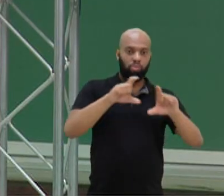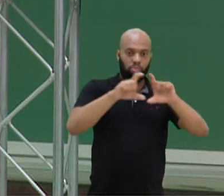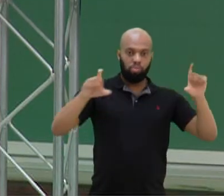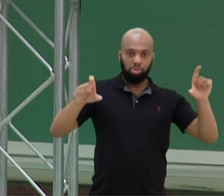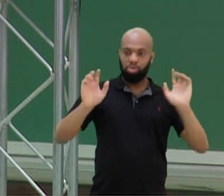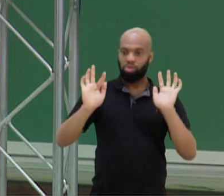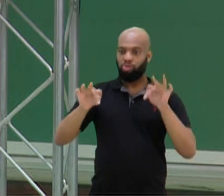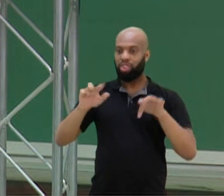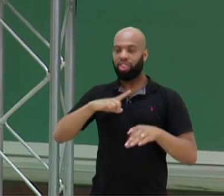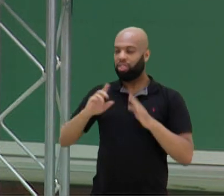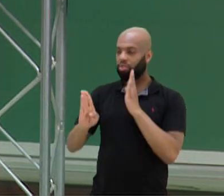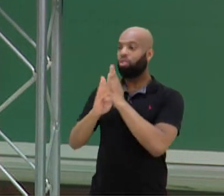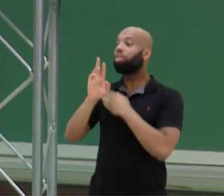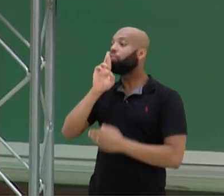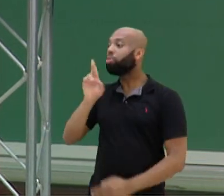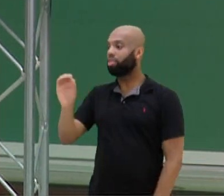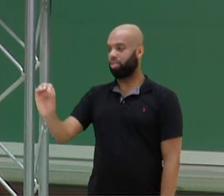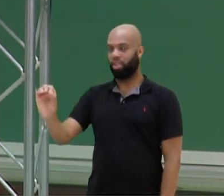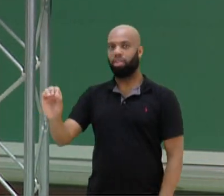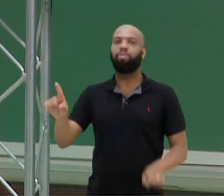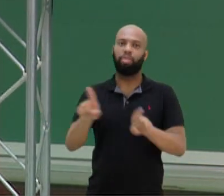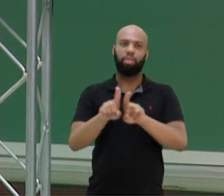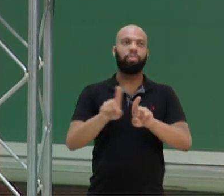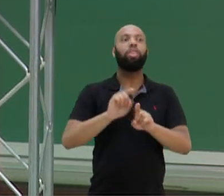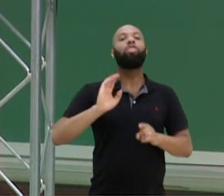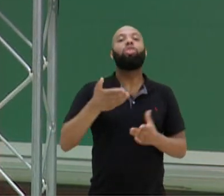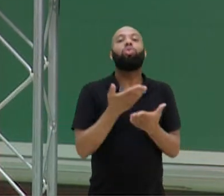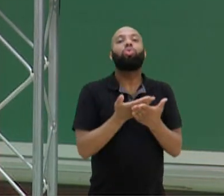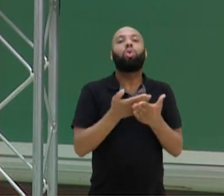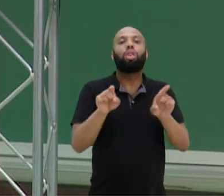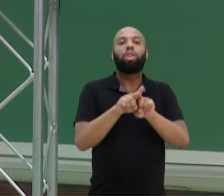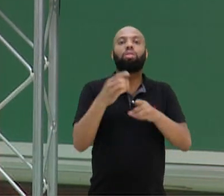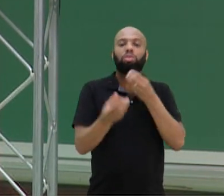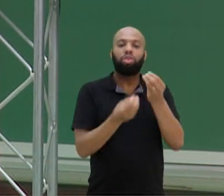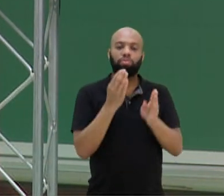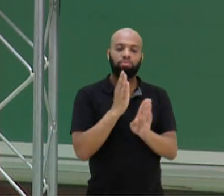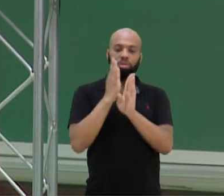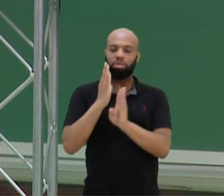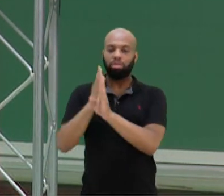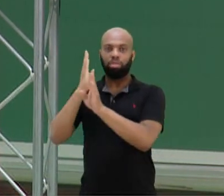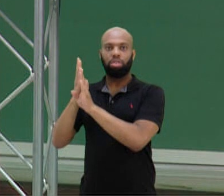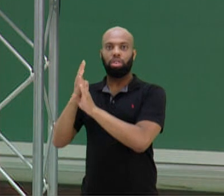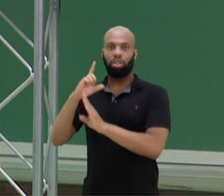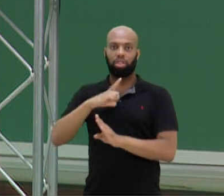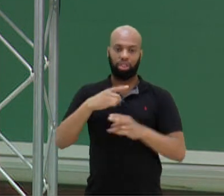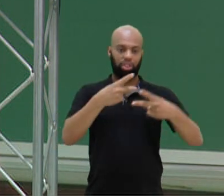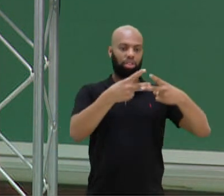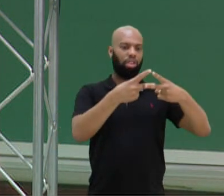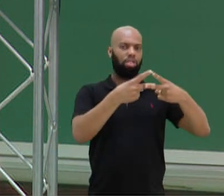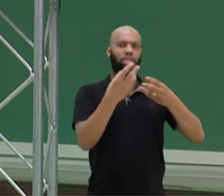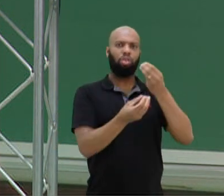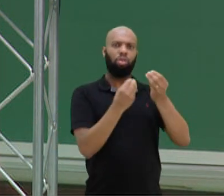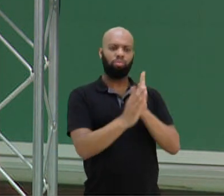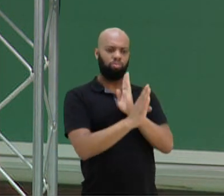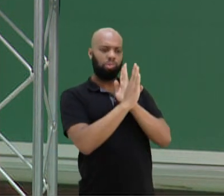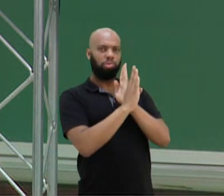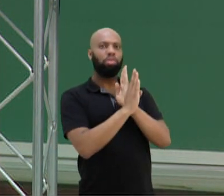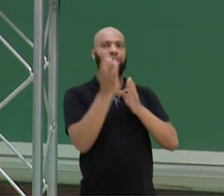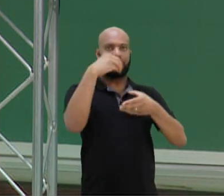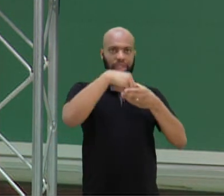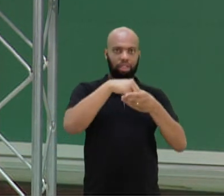produto. Já entendemos como identificar os valores de delta no discriminante da fórmula de Bhaskara.